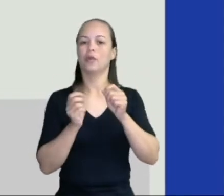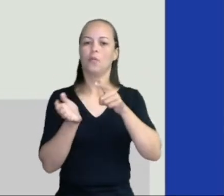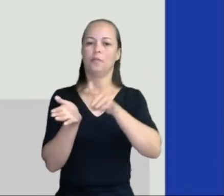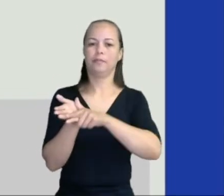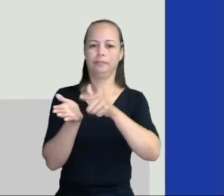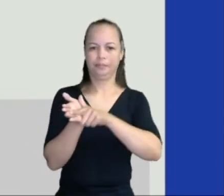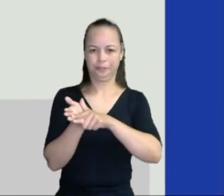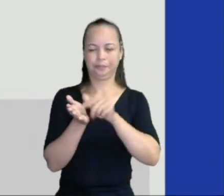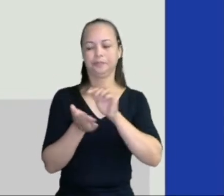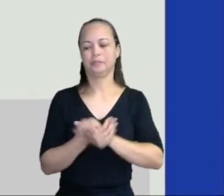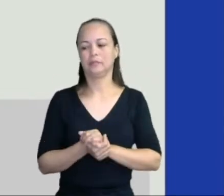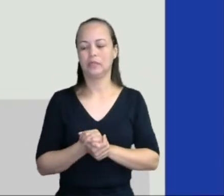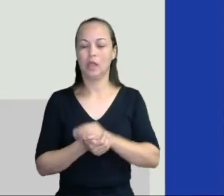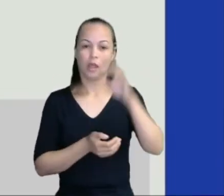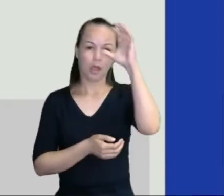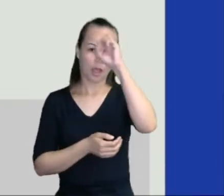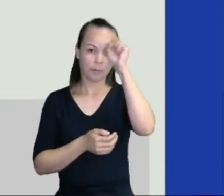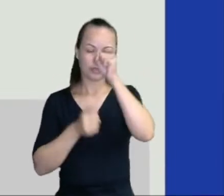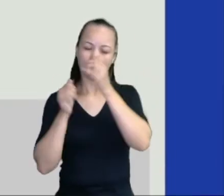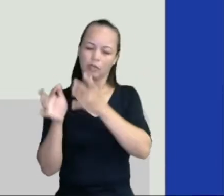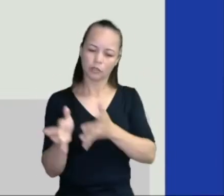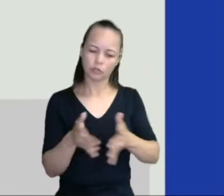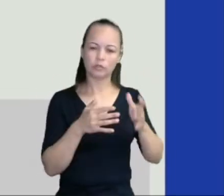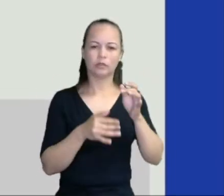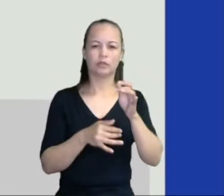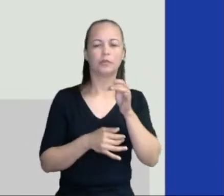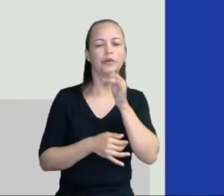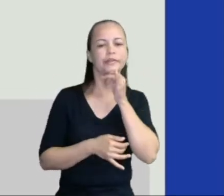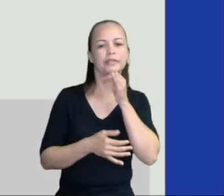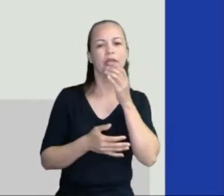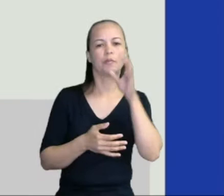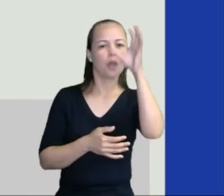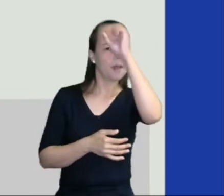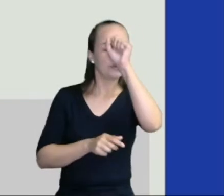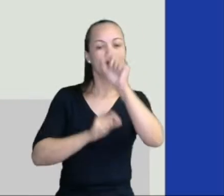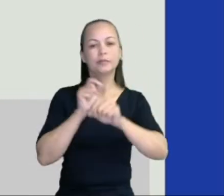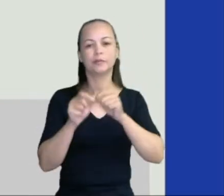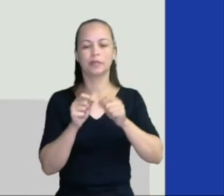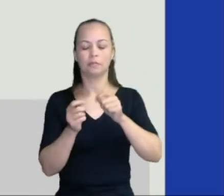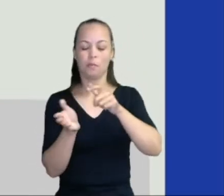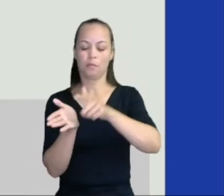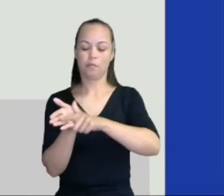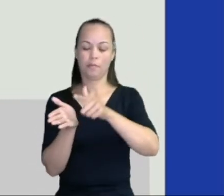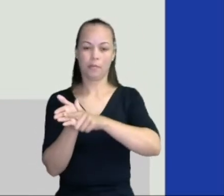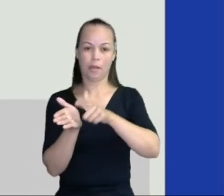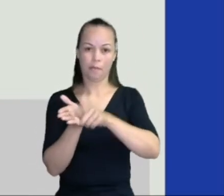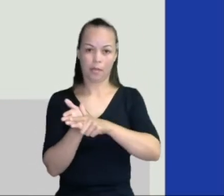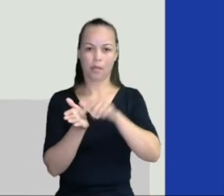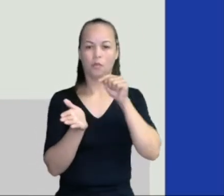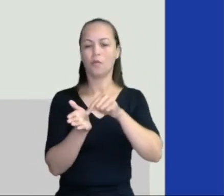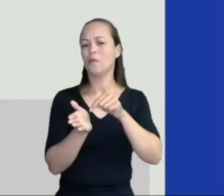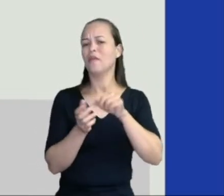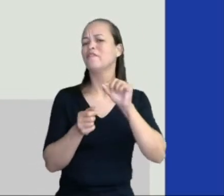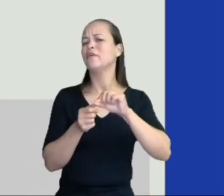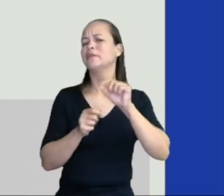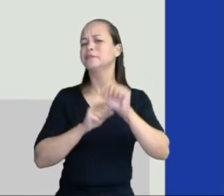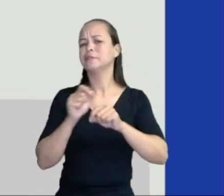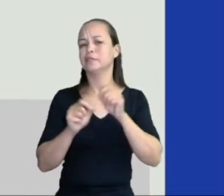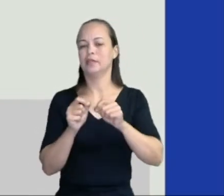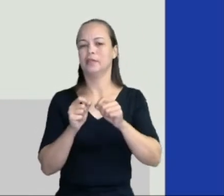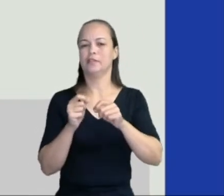A gente aprendeu no decorrer das nossas aulas, por exemplo, que o papel, ele é feito de quê?